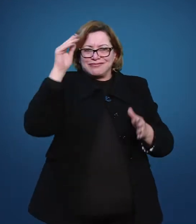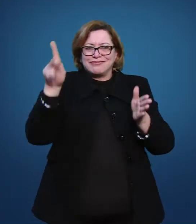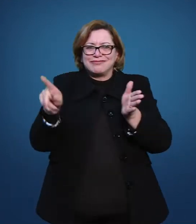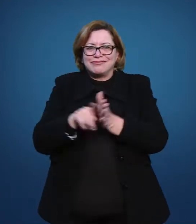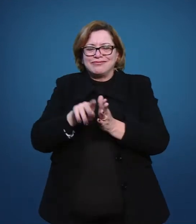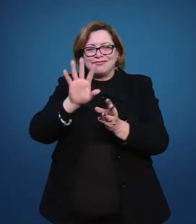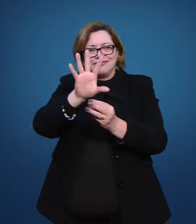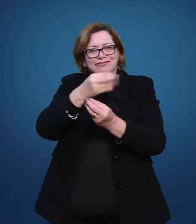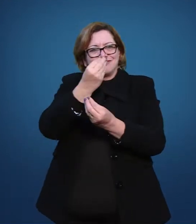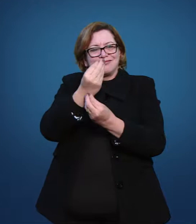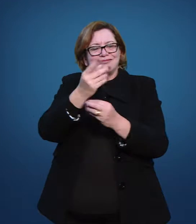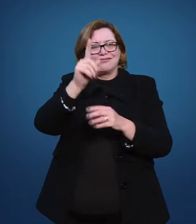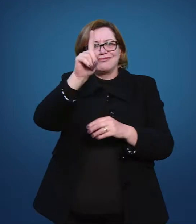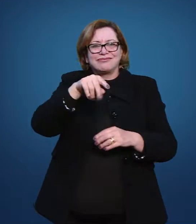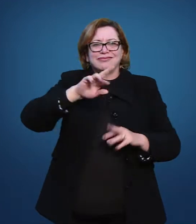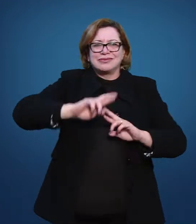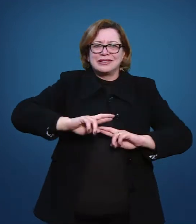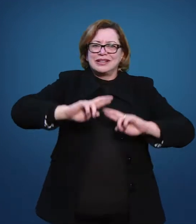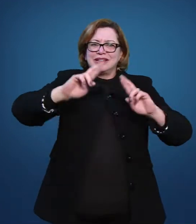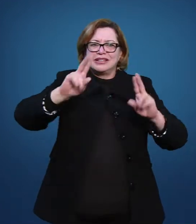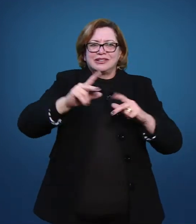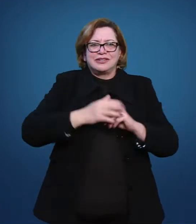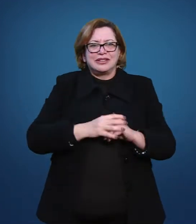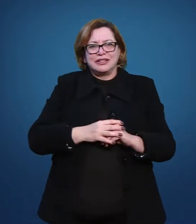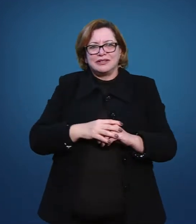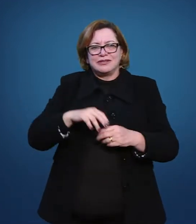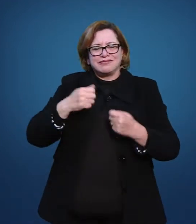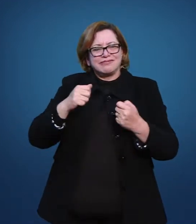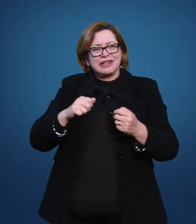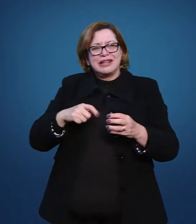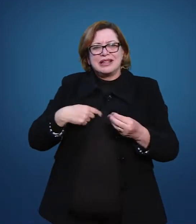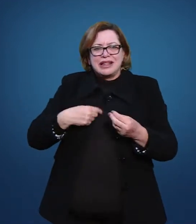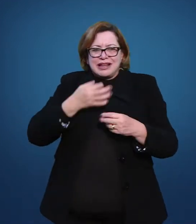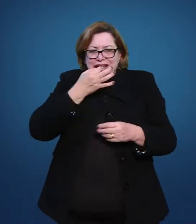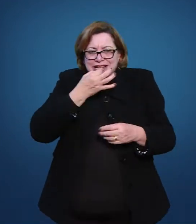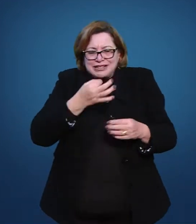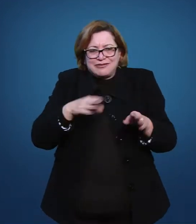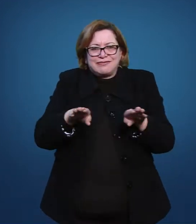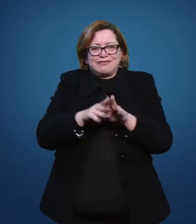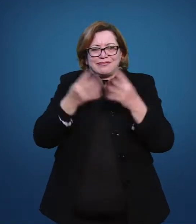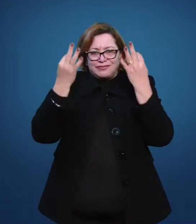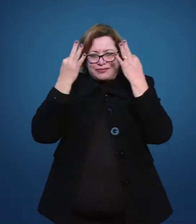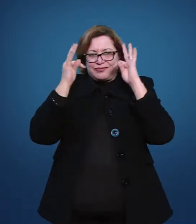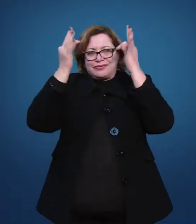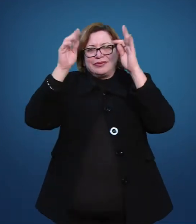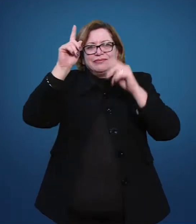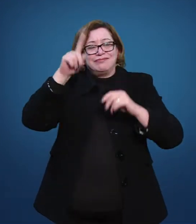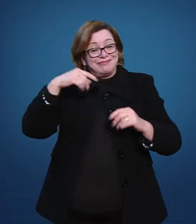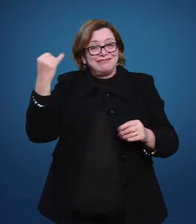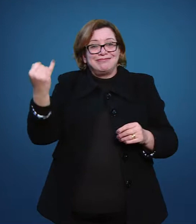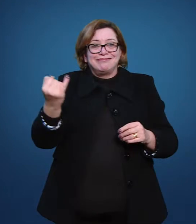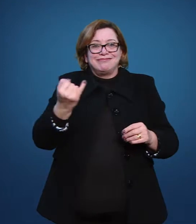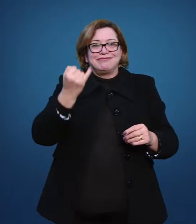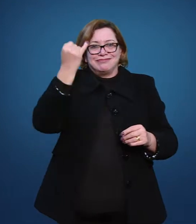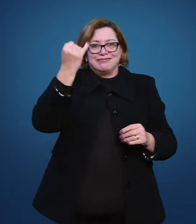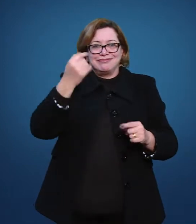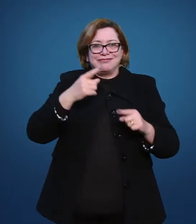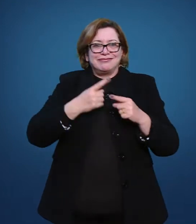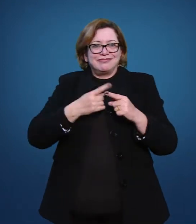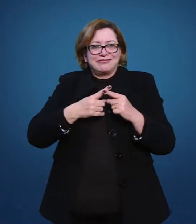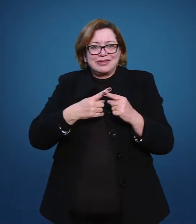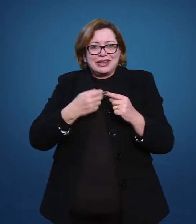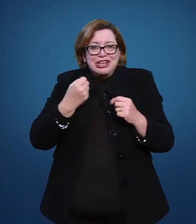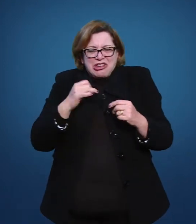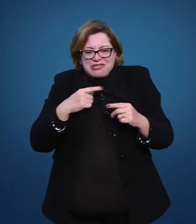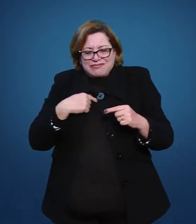arte também vai ser outro. A necessidade, então, da crítica, da teoria da arte é iminente, porque senão nós